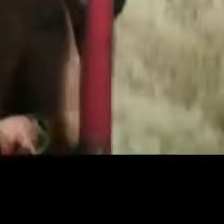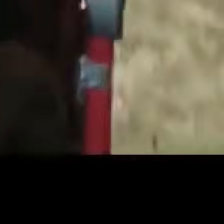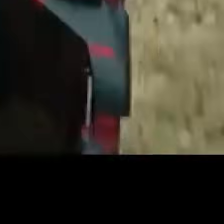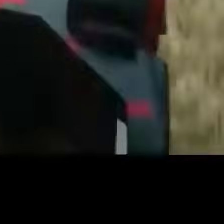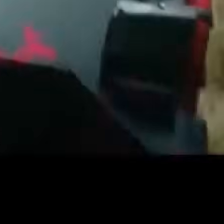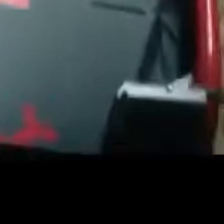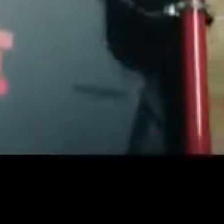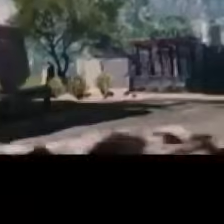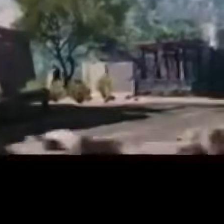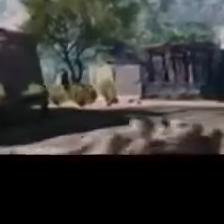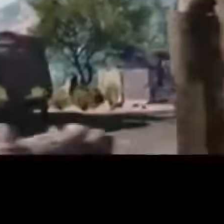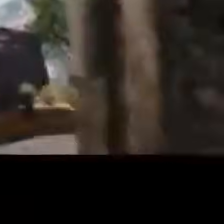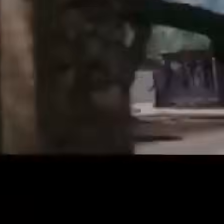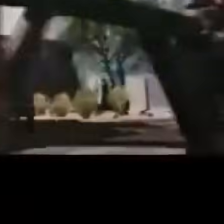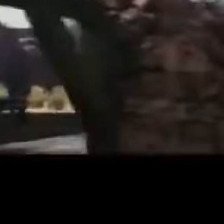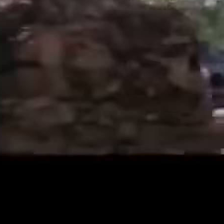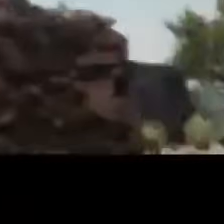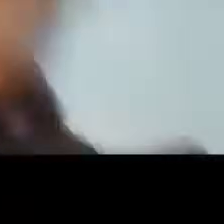with ideas.